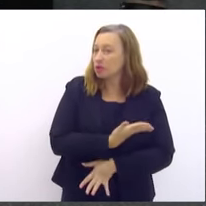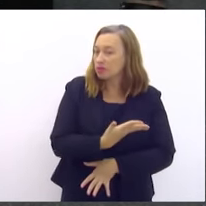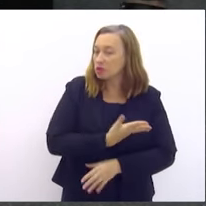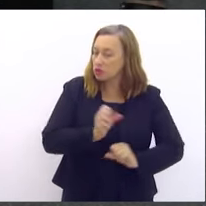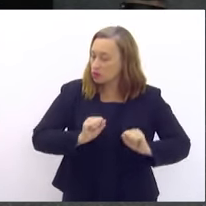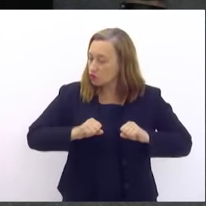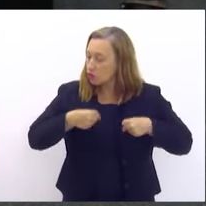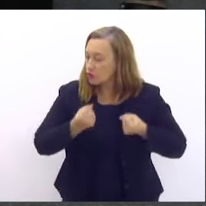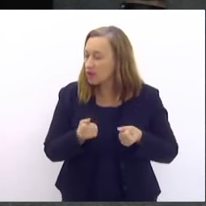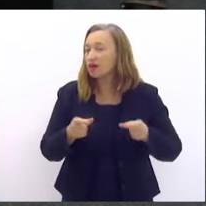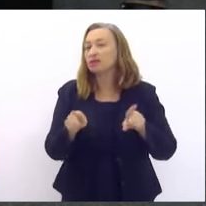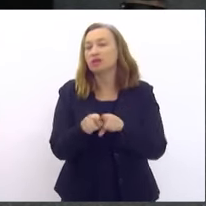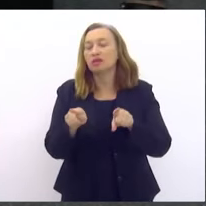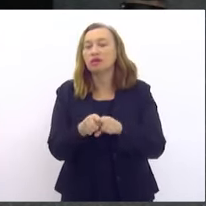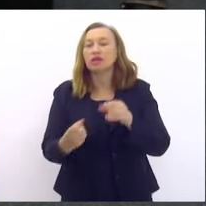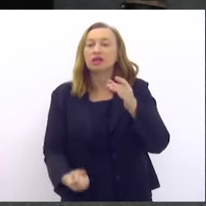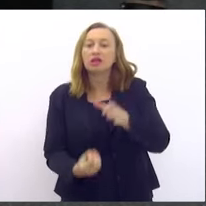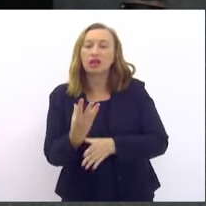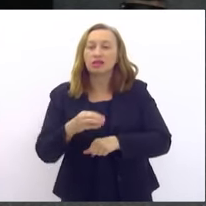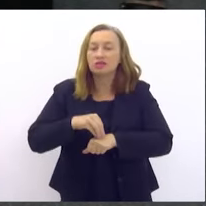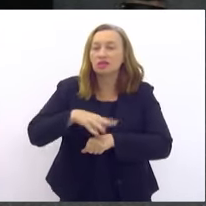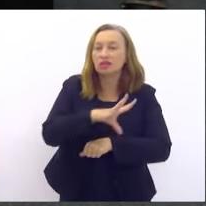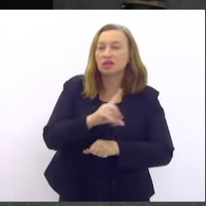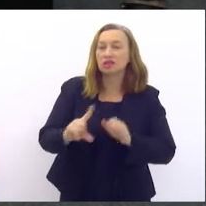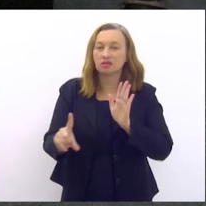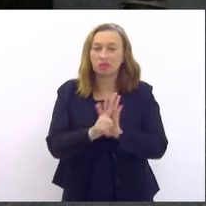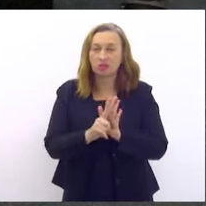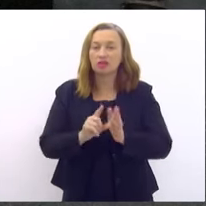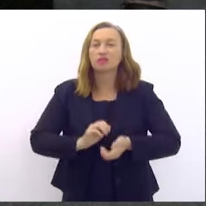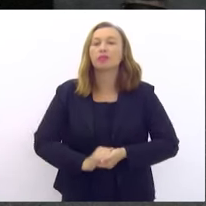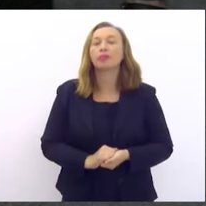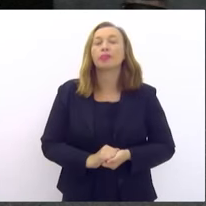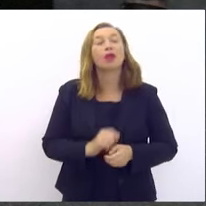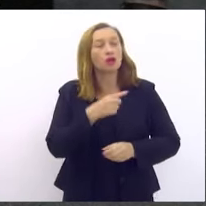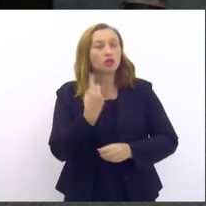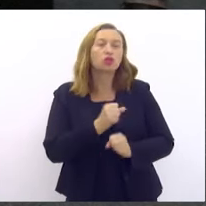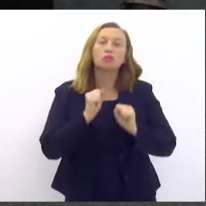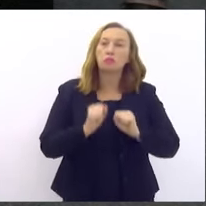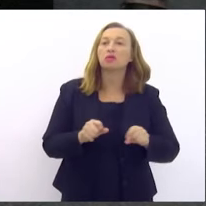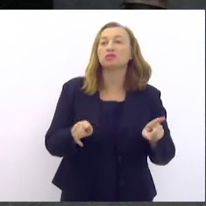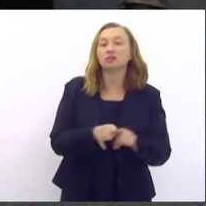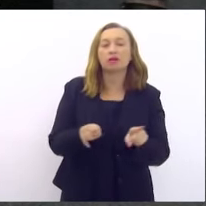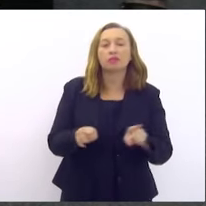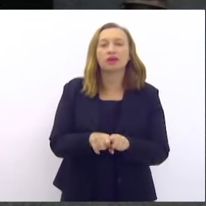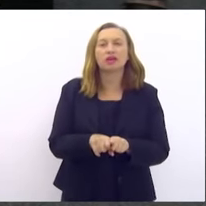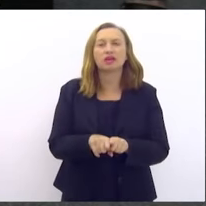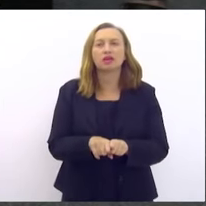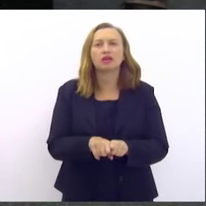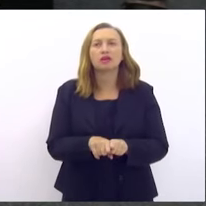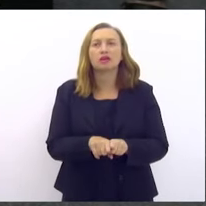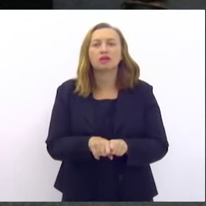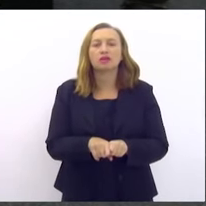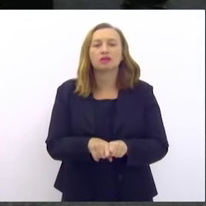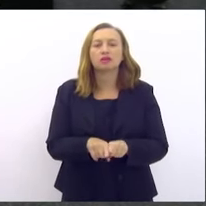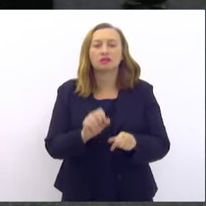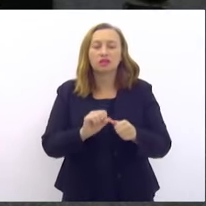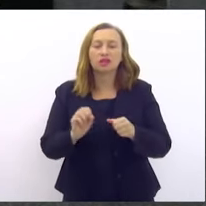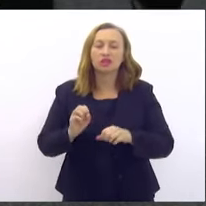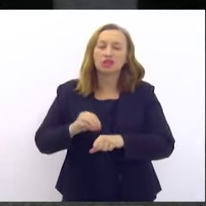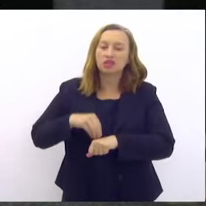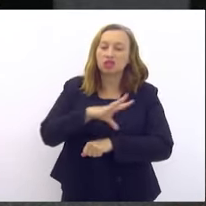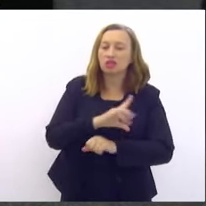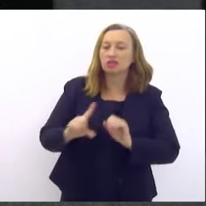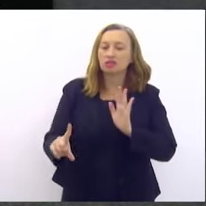empenharam também na construção dessa indicação Legislativa e que a gente possa também fazer com que essa indicação